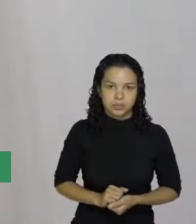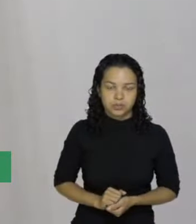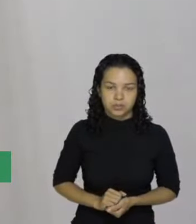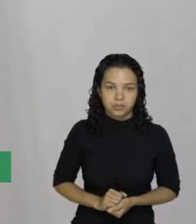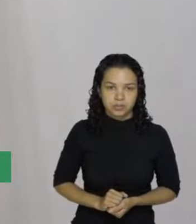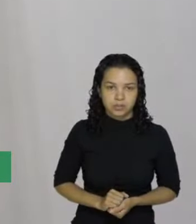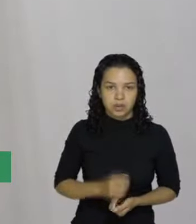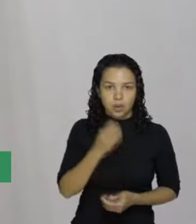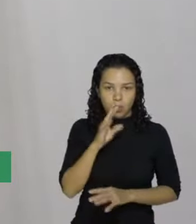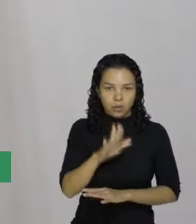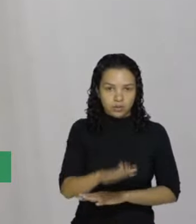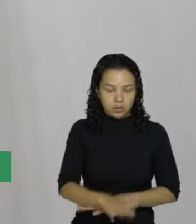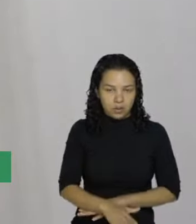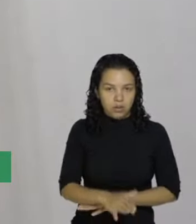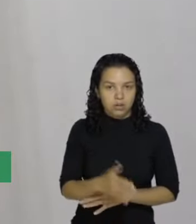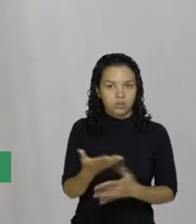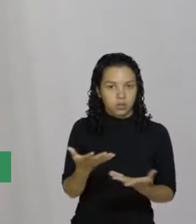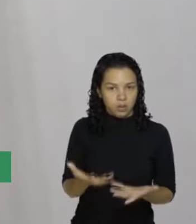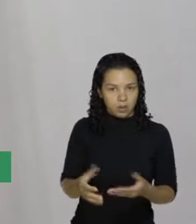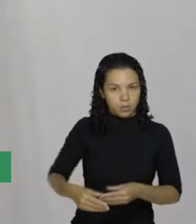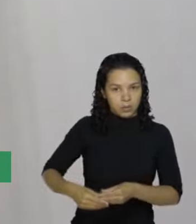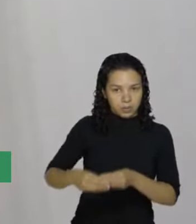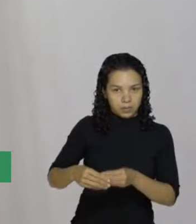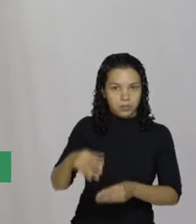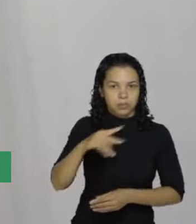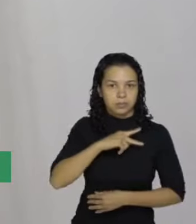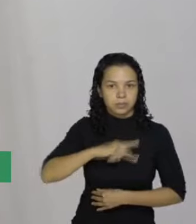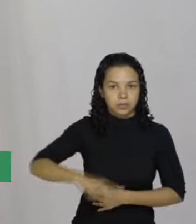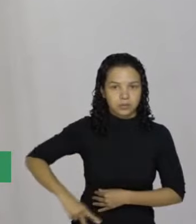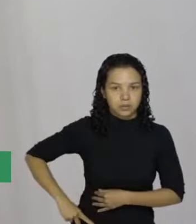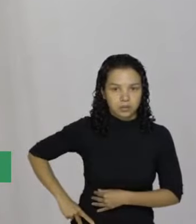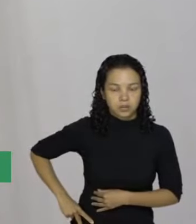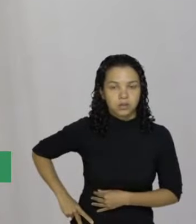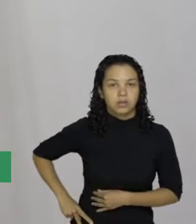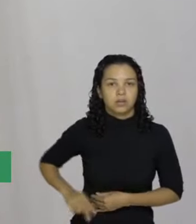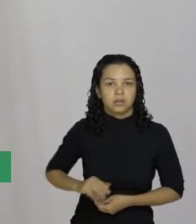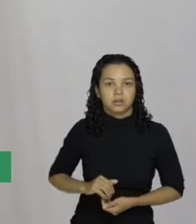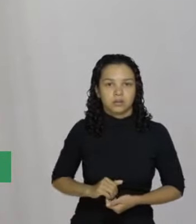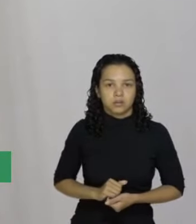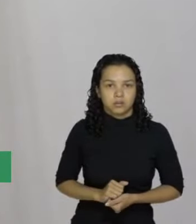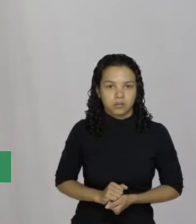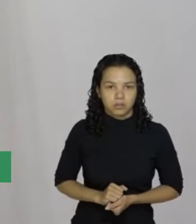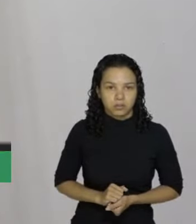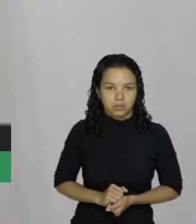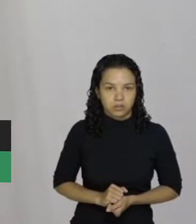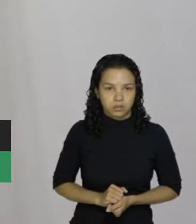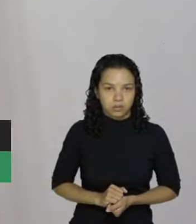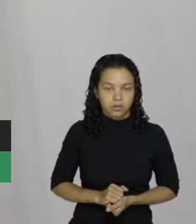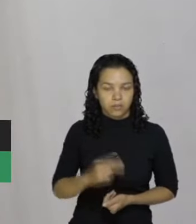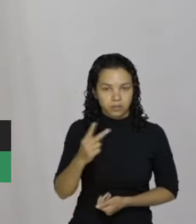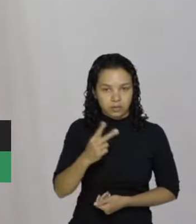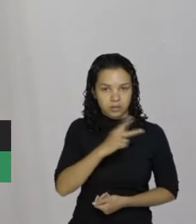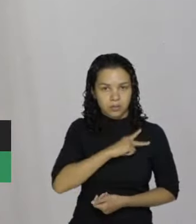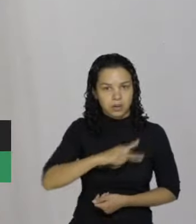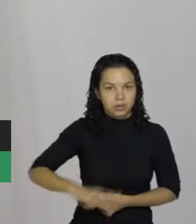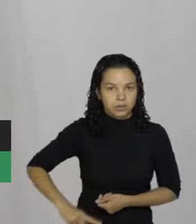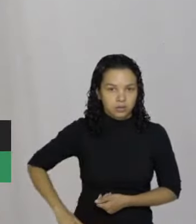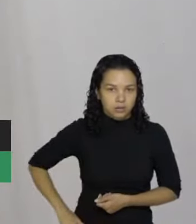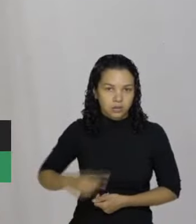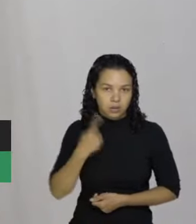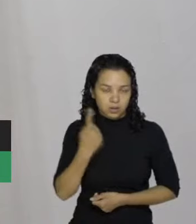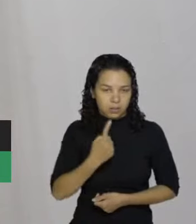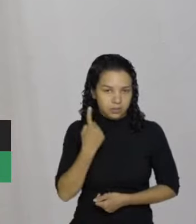Boa tarde. Eu quero aqui cumprimentar o presidente Rodrigo, nosso vice-presidente da Assembleia, deputado Maurício